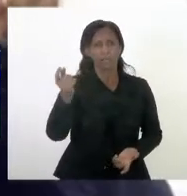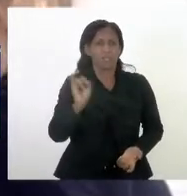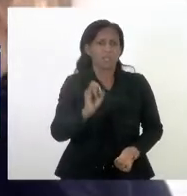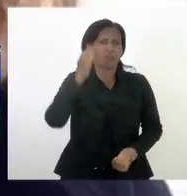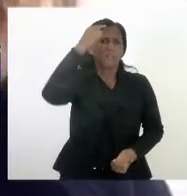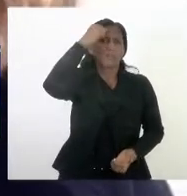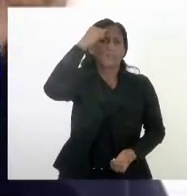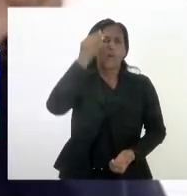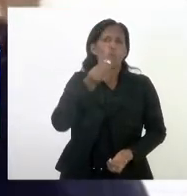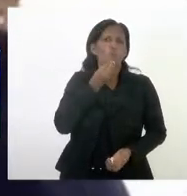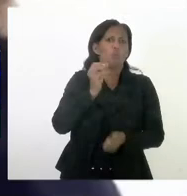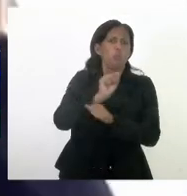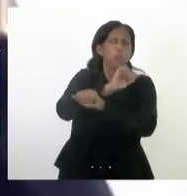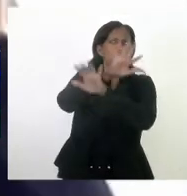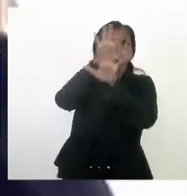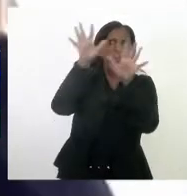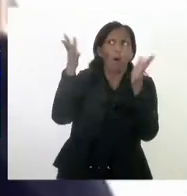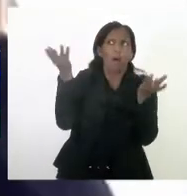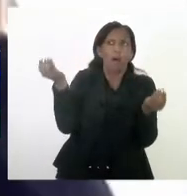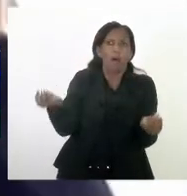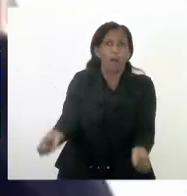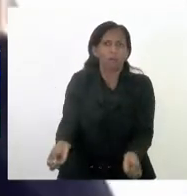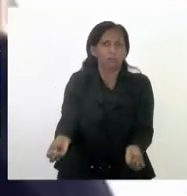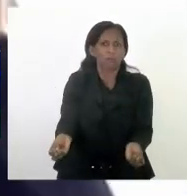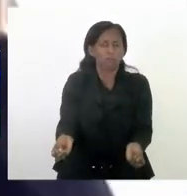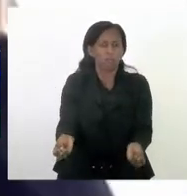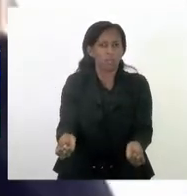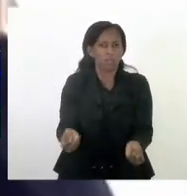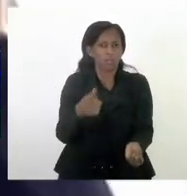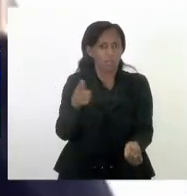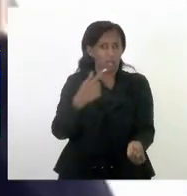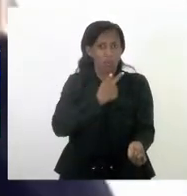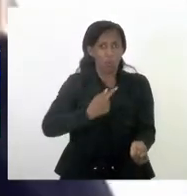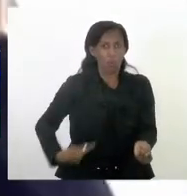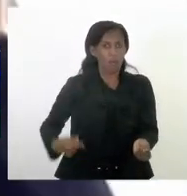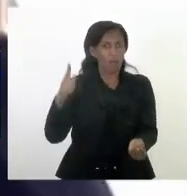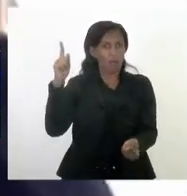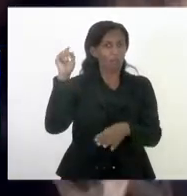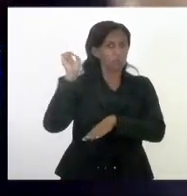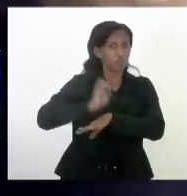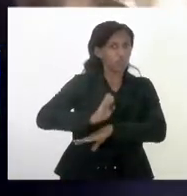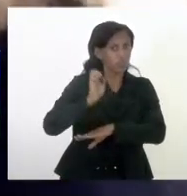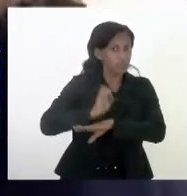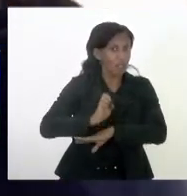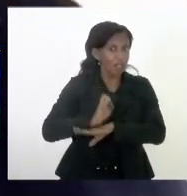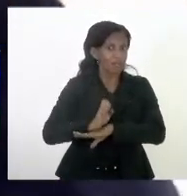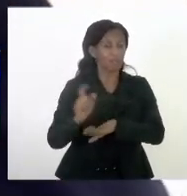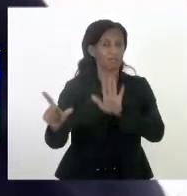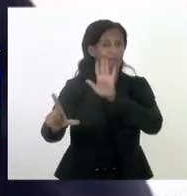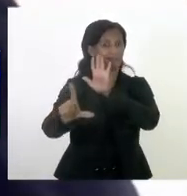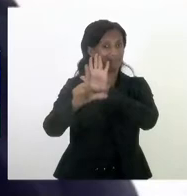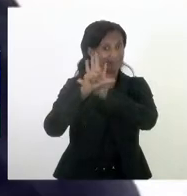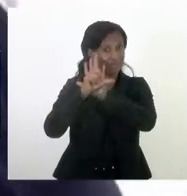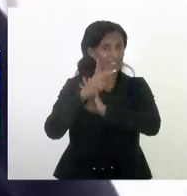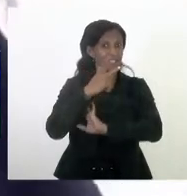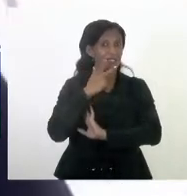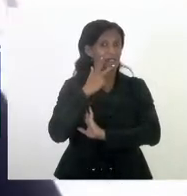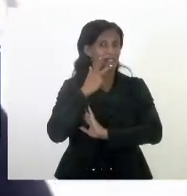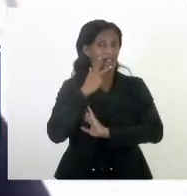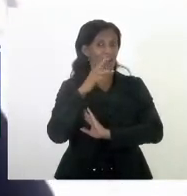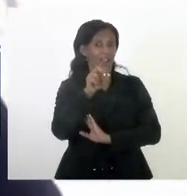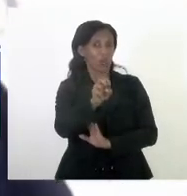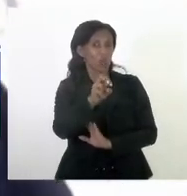em transparência, que a gente passe para a transparência do governo do Estado. Porque a lei que fala sobre o Supera Rio